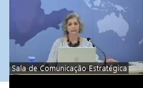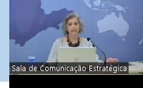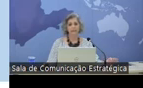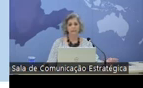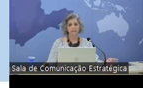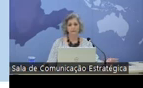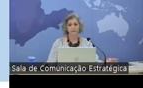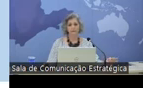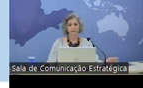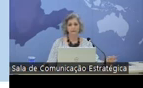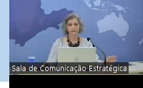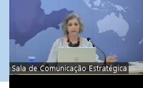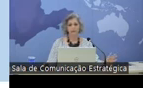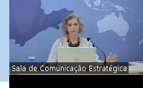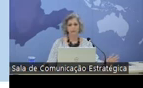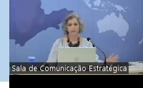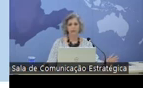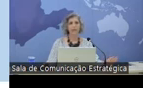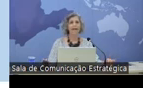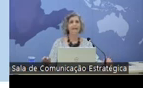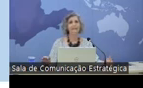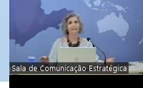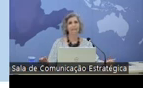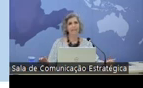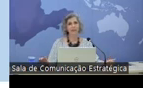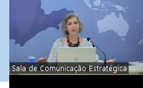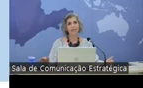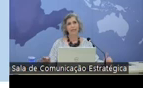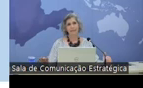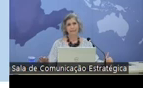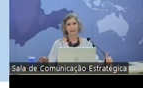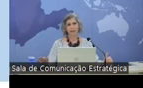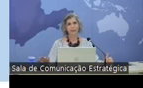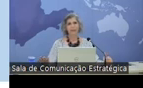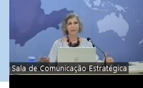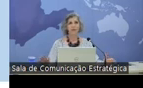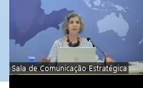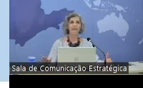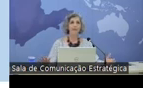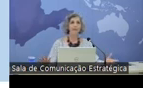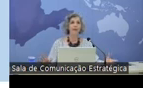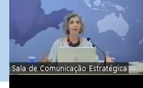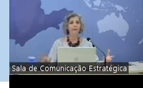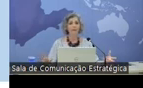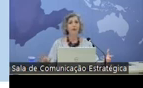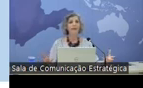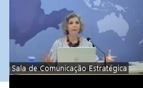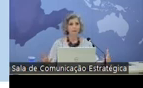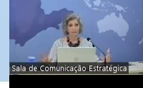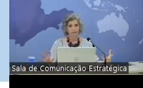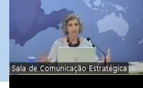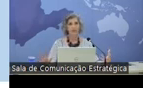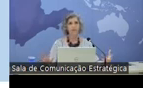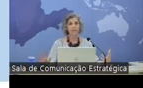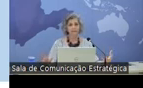para cada mil nascidos vivos inclusive até 2020 então a estabilidade nessa taxa de detecção gente não tem tido um grande